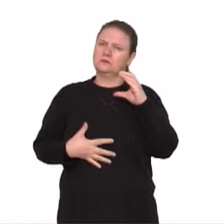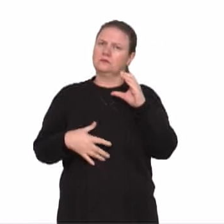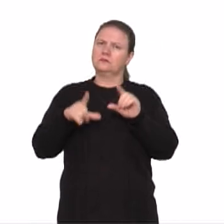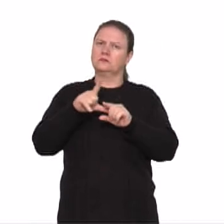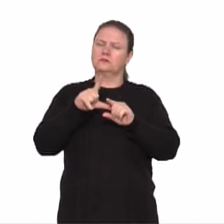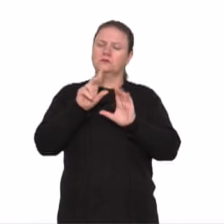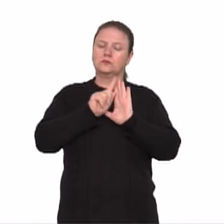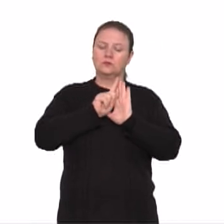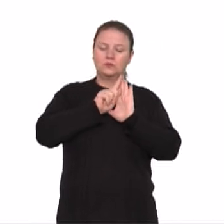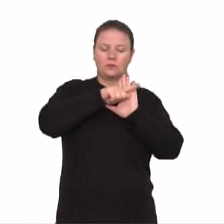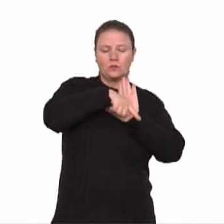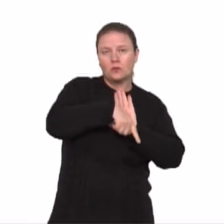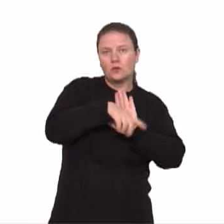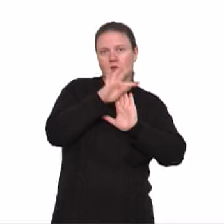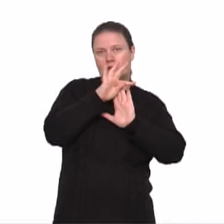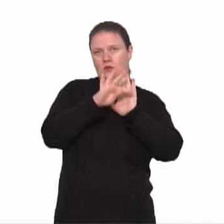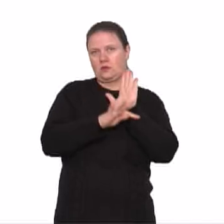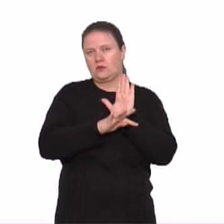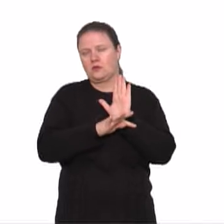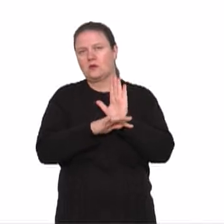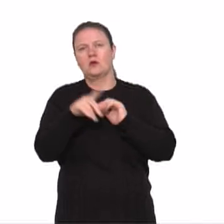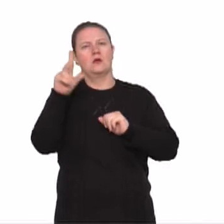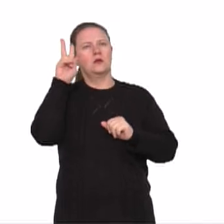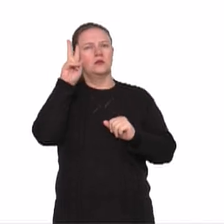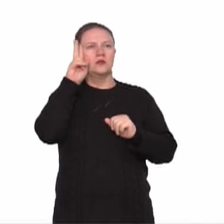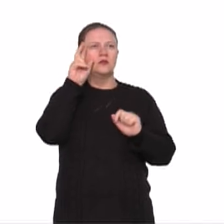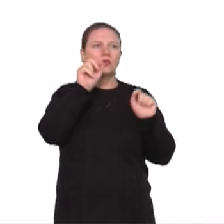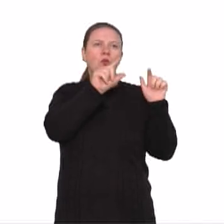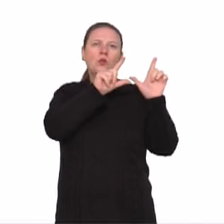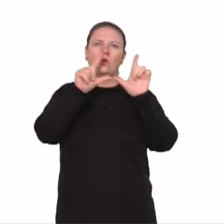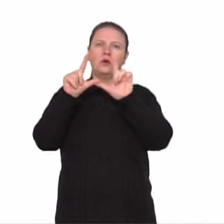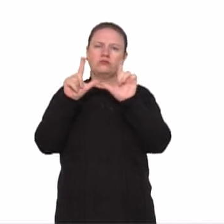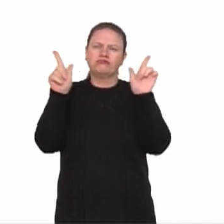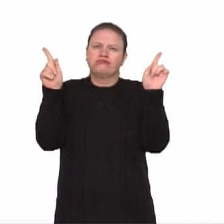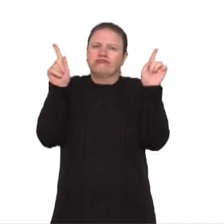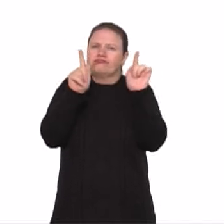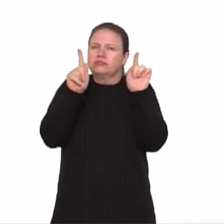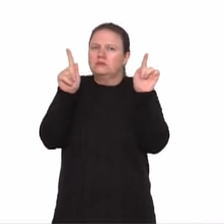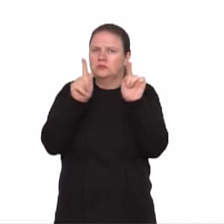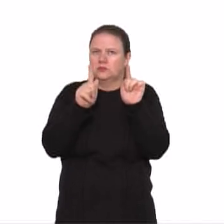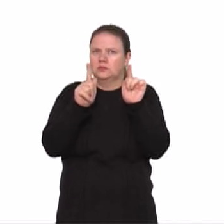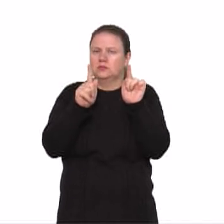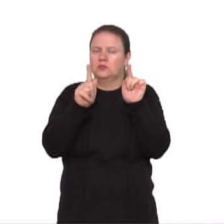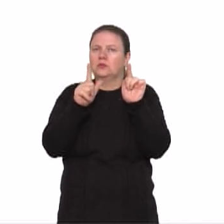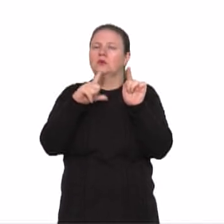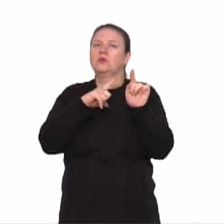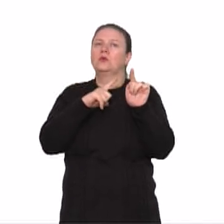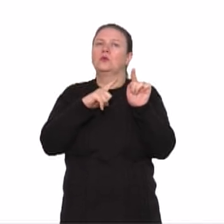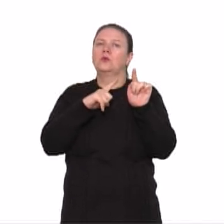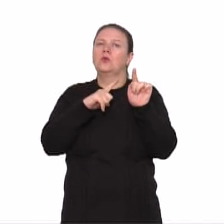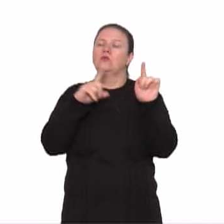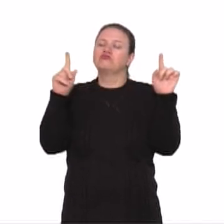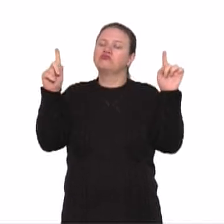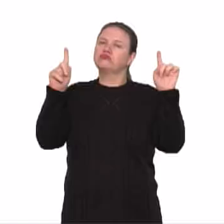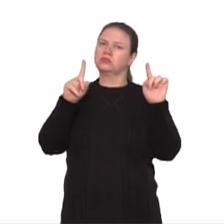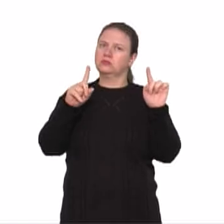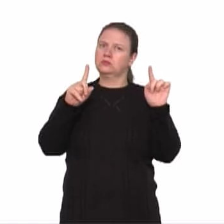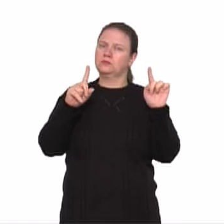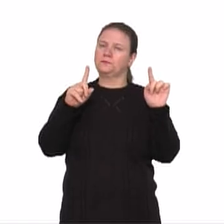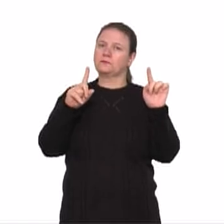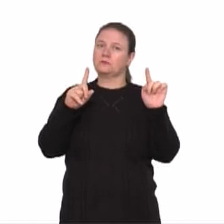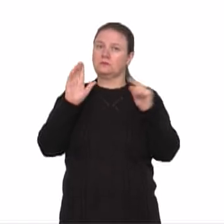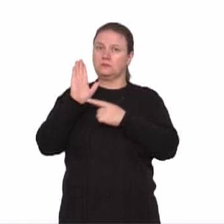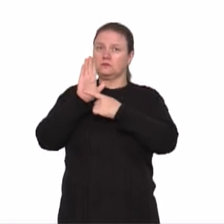textual, né? Então, dentre elas são histórias em quadrinhos menores, geralmente, ocupam um volume menor.